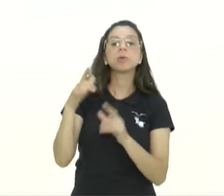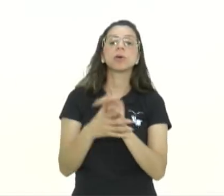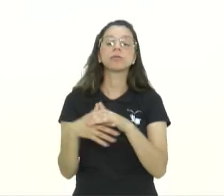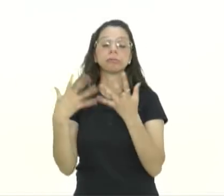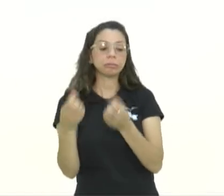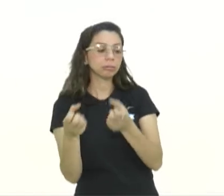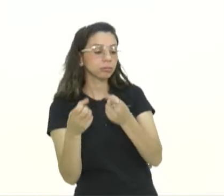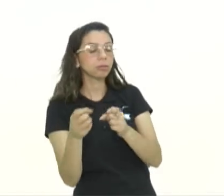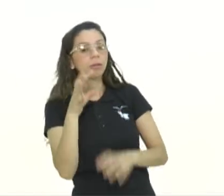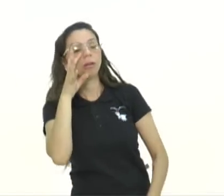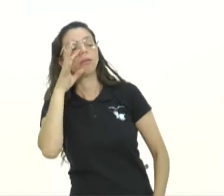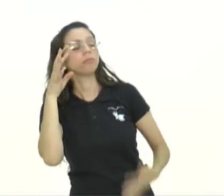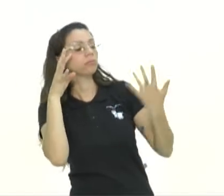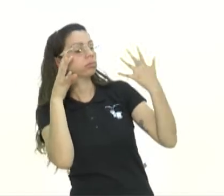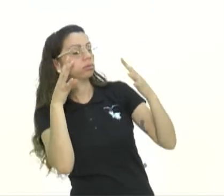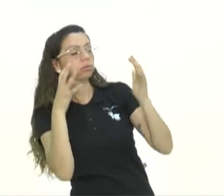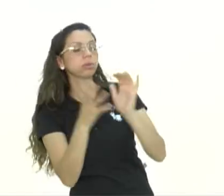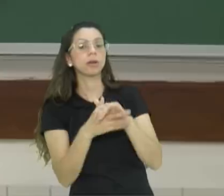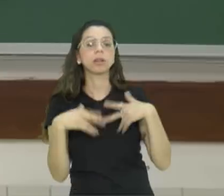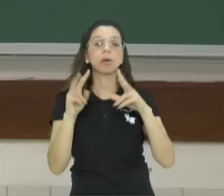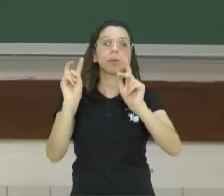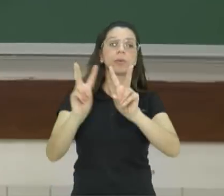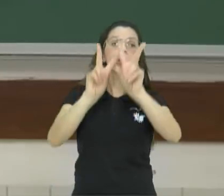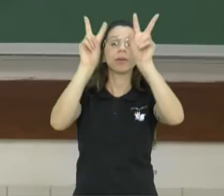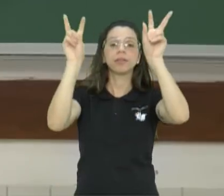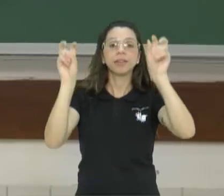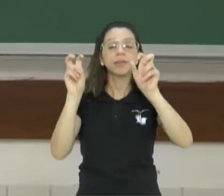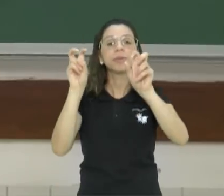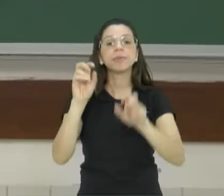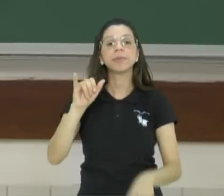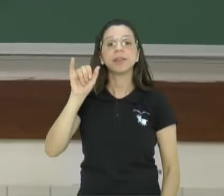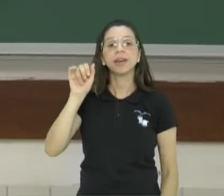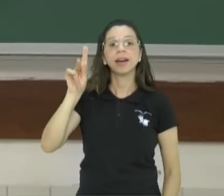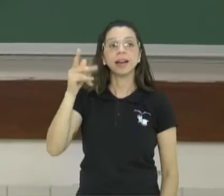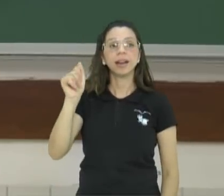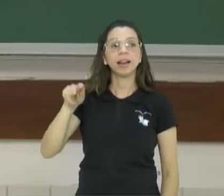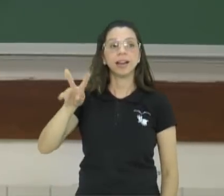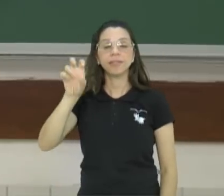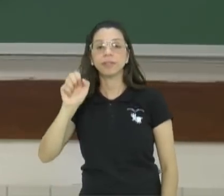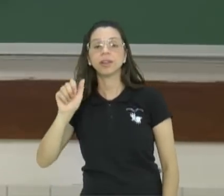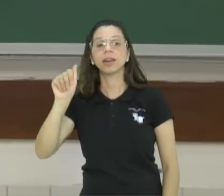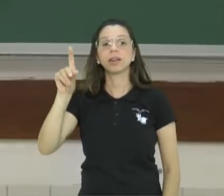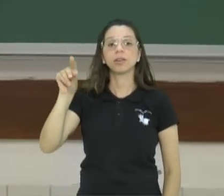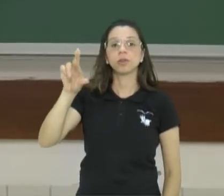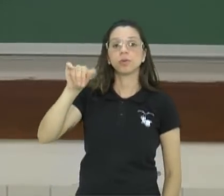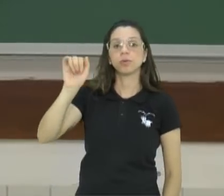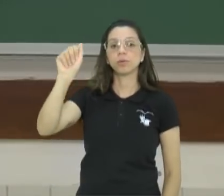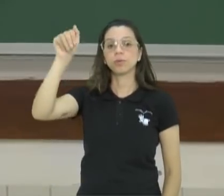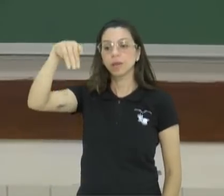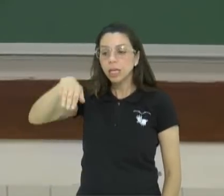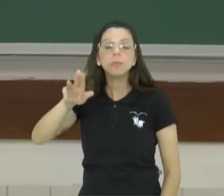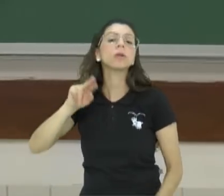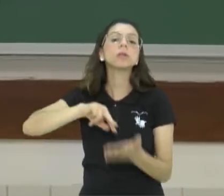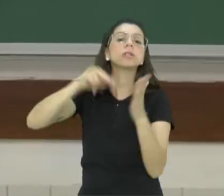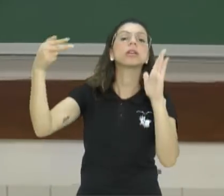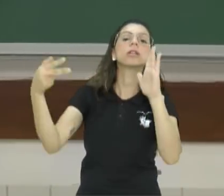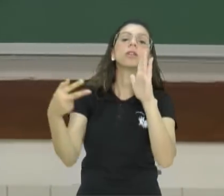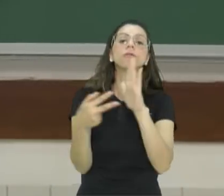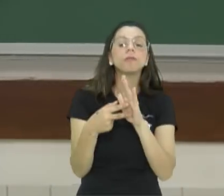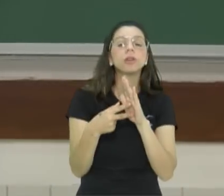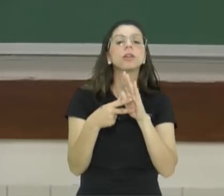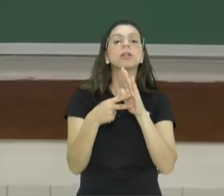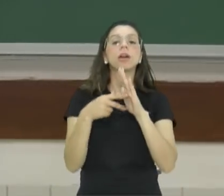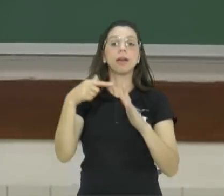pessoas. O título da nossa aula hoje é I Have a Dream, eu tenho um sonho. Então, vamos